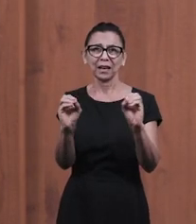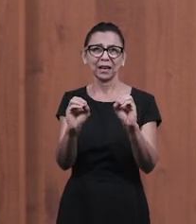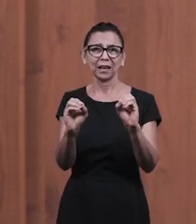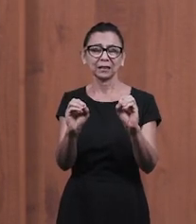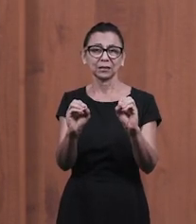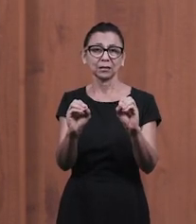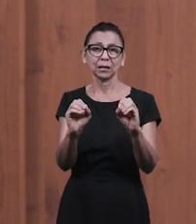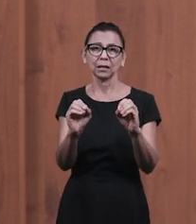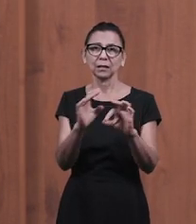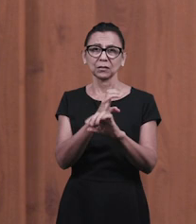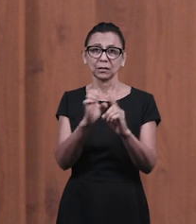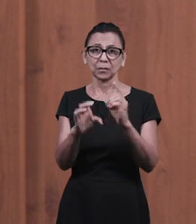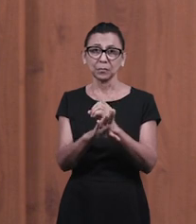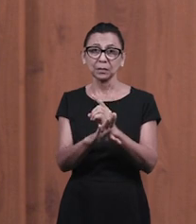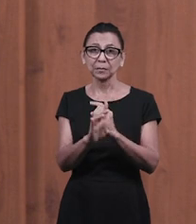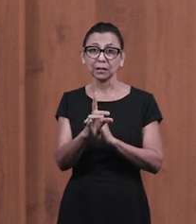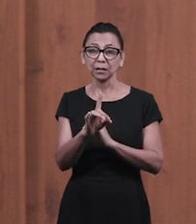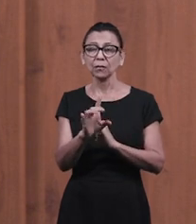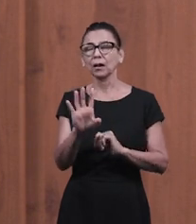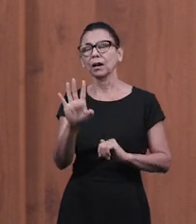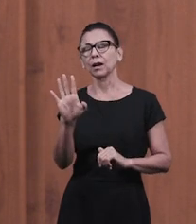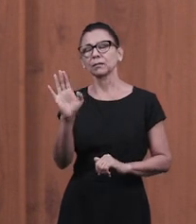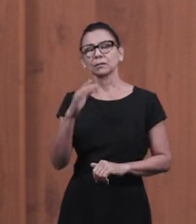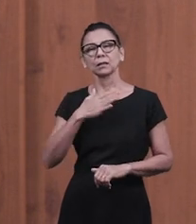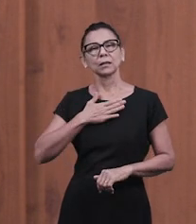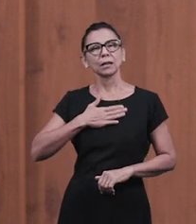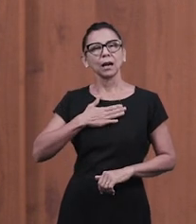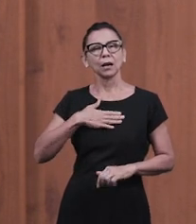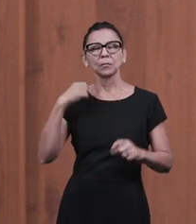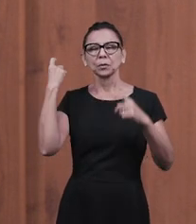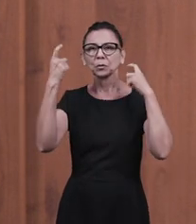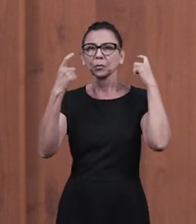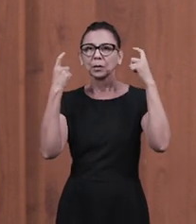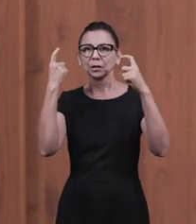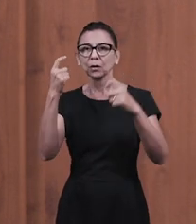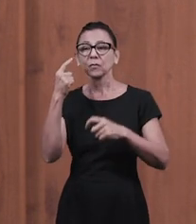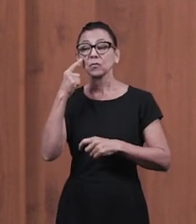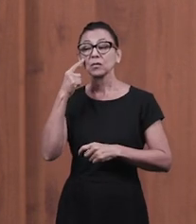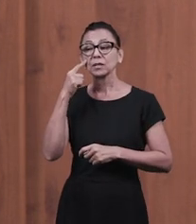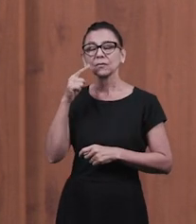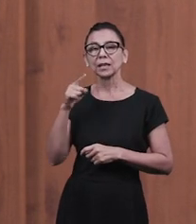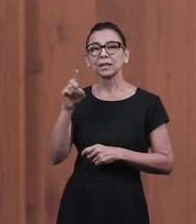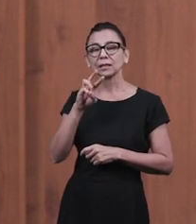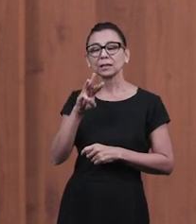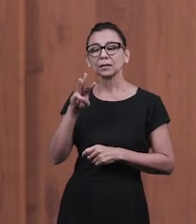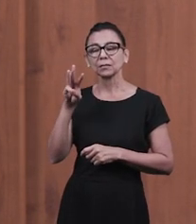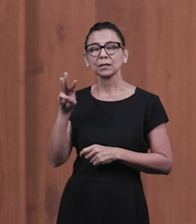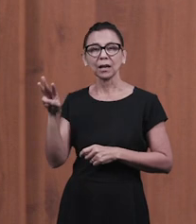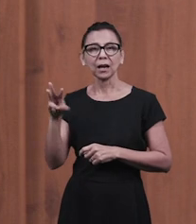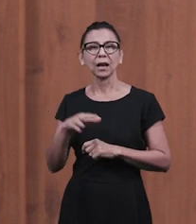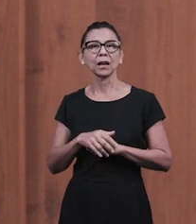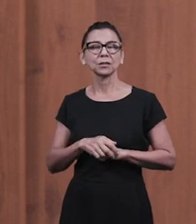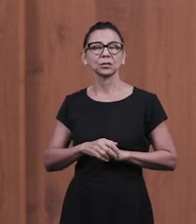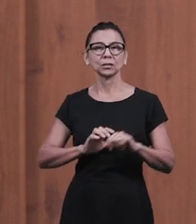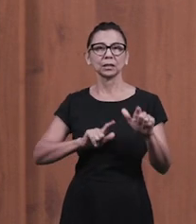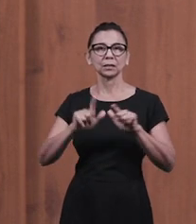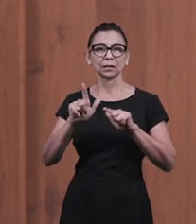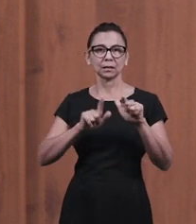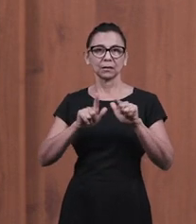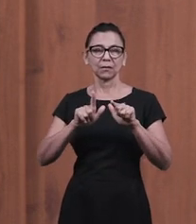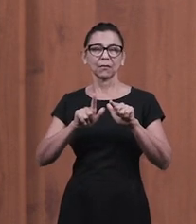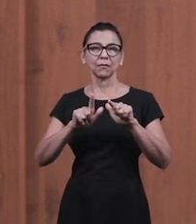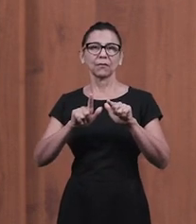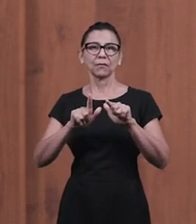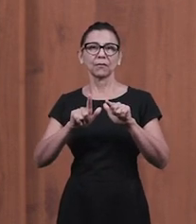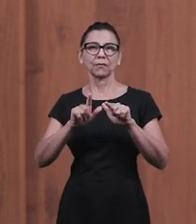escola bíblica, não se preocupe, você pode ter acesso ao seu vídeo buscando o nosso site ali da Rádio TV Web Manaim, e você